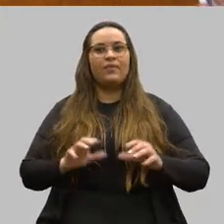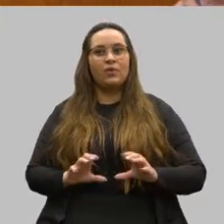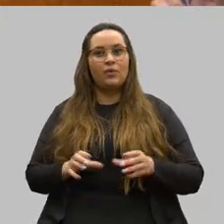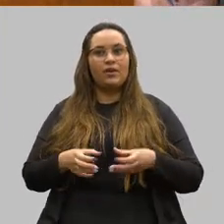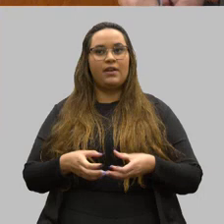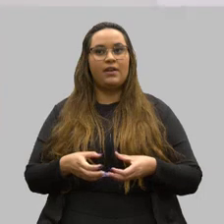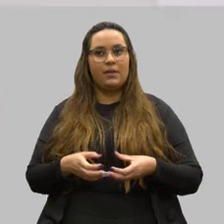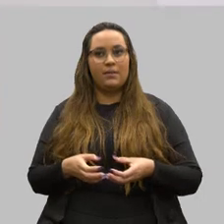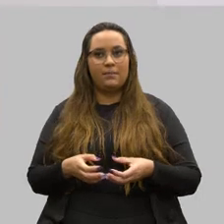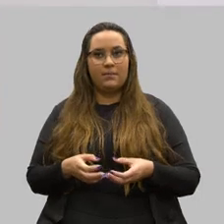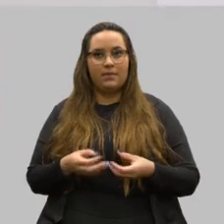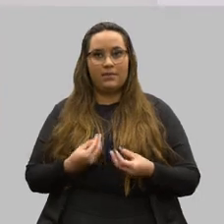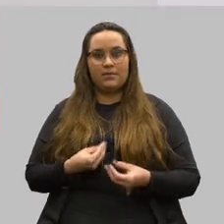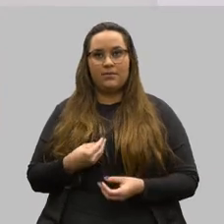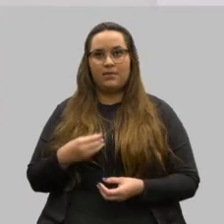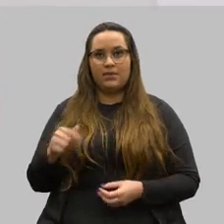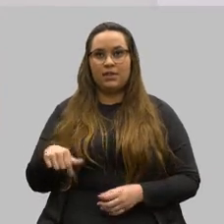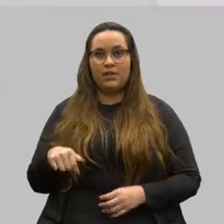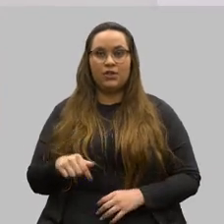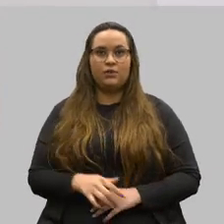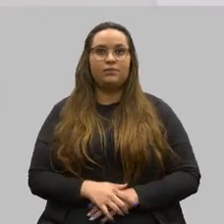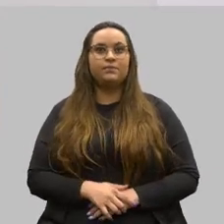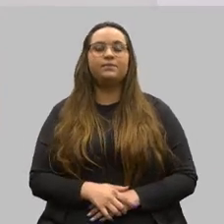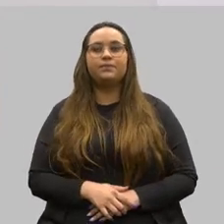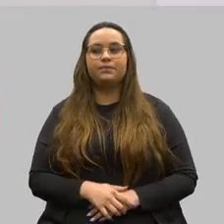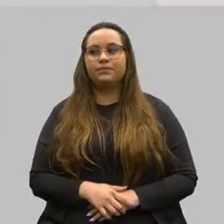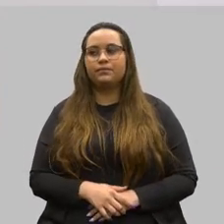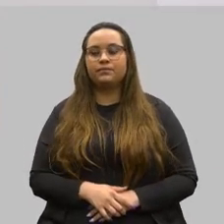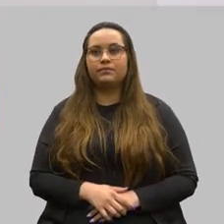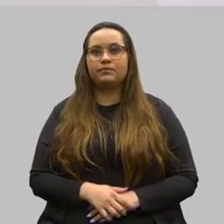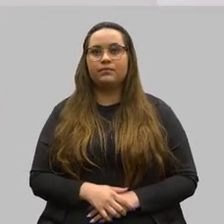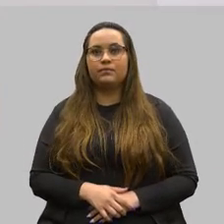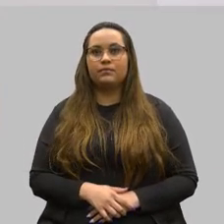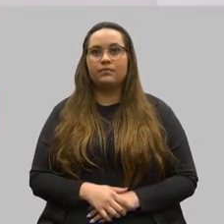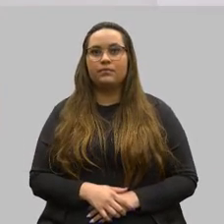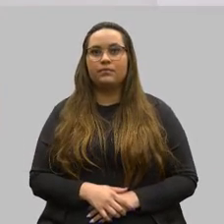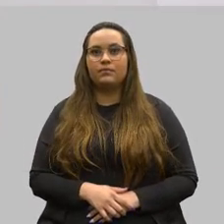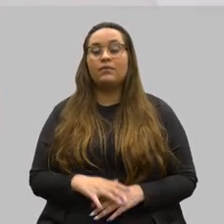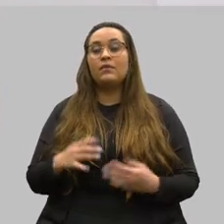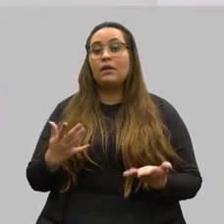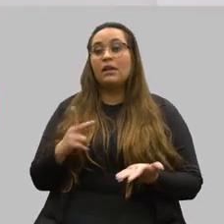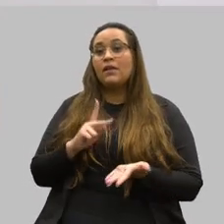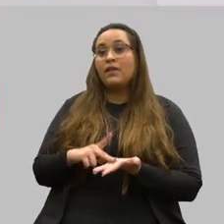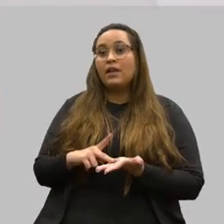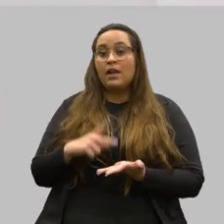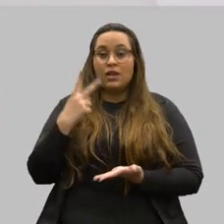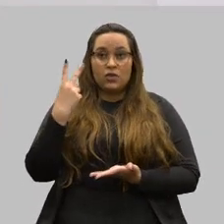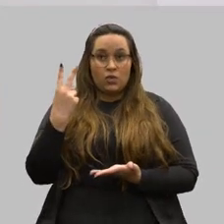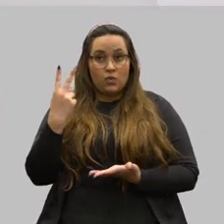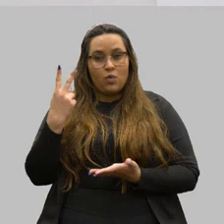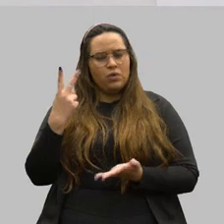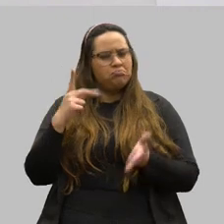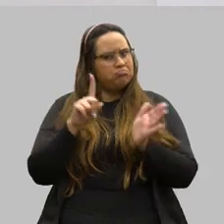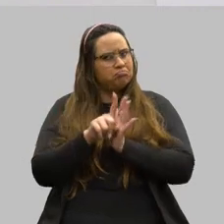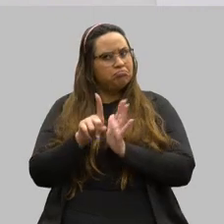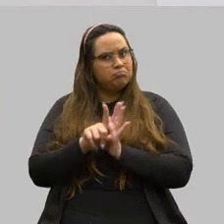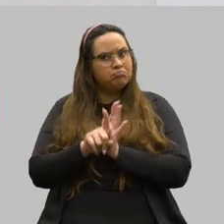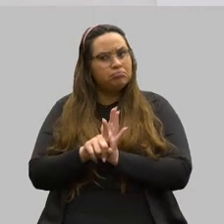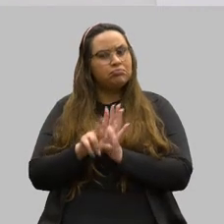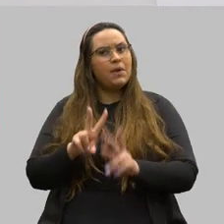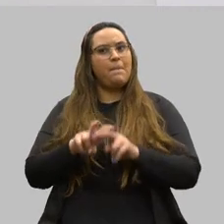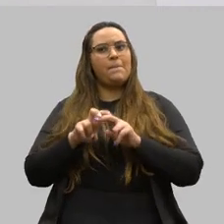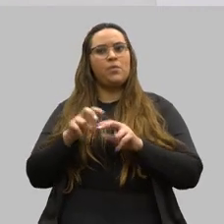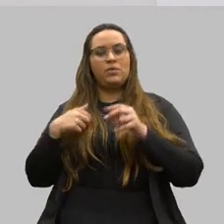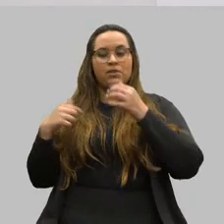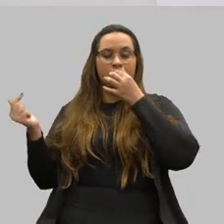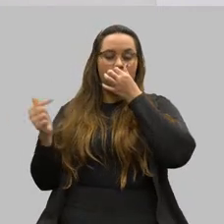que está aqui eu na verdade eu tinha dois questionamentos que motivaram a participar aqui do Assembleia